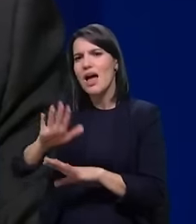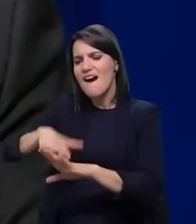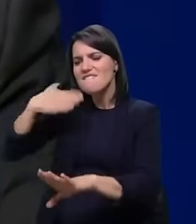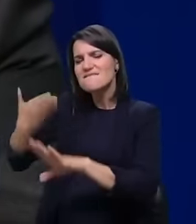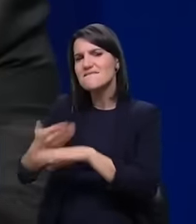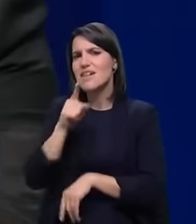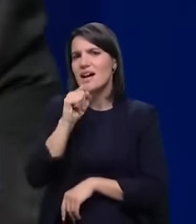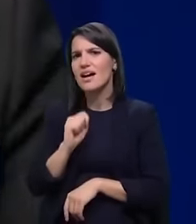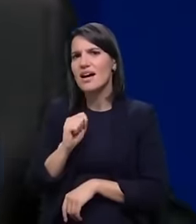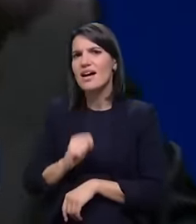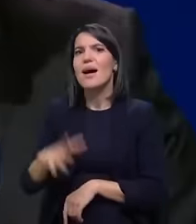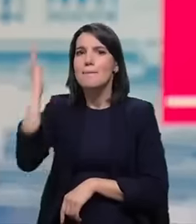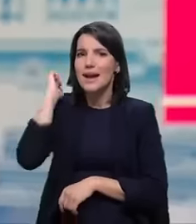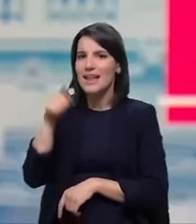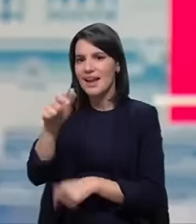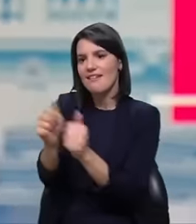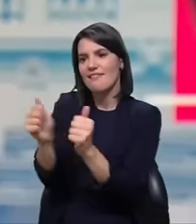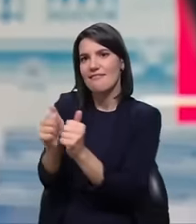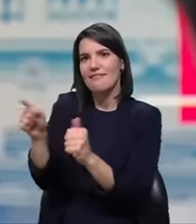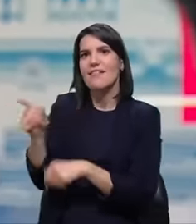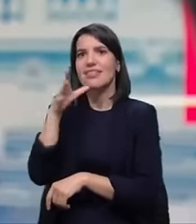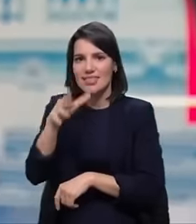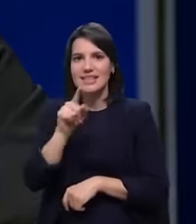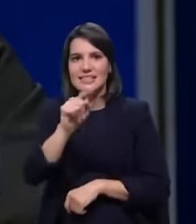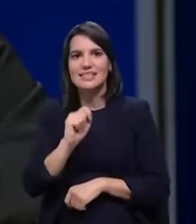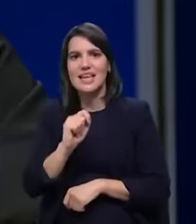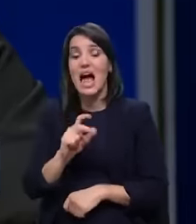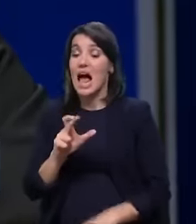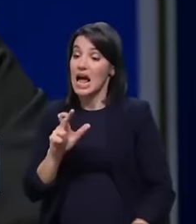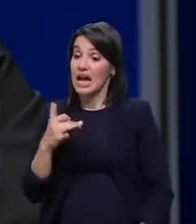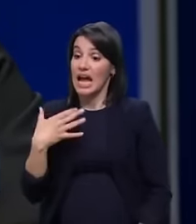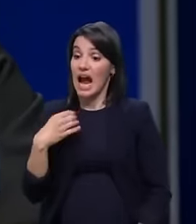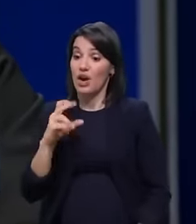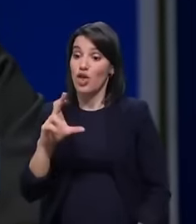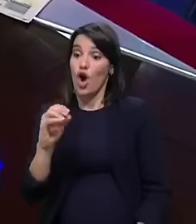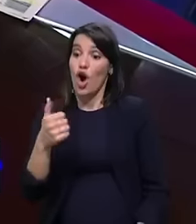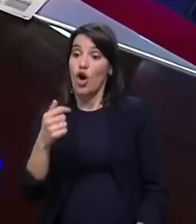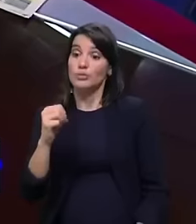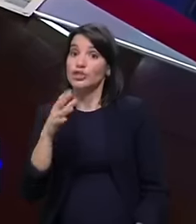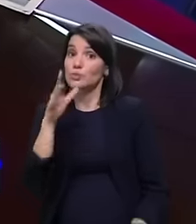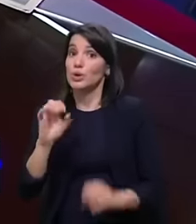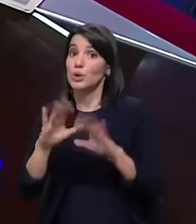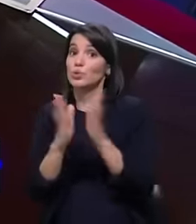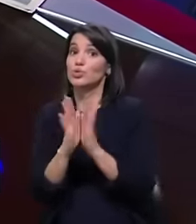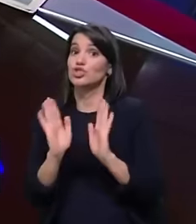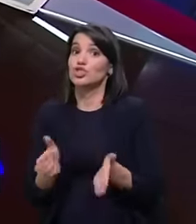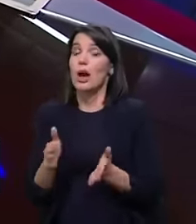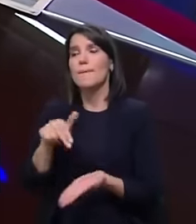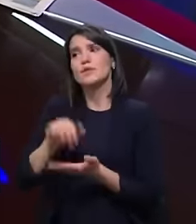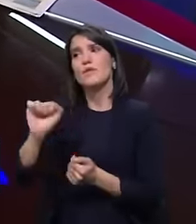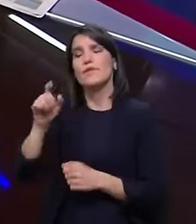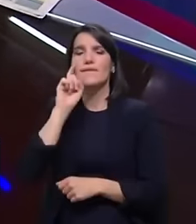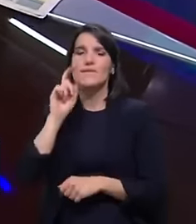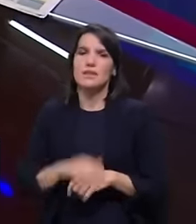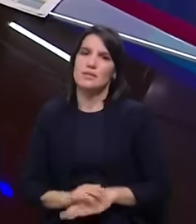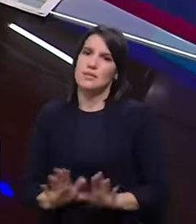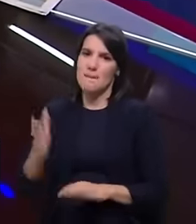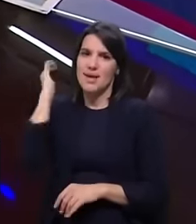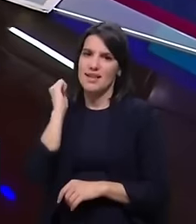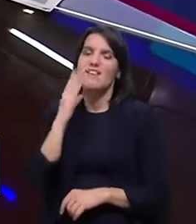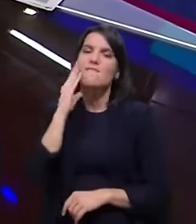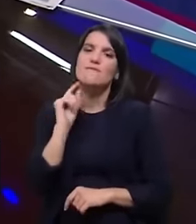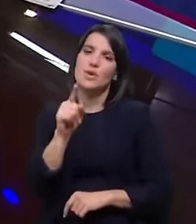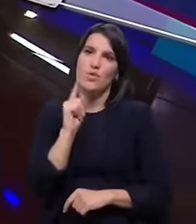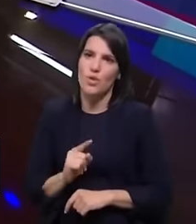Mariana Mortágua que estava ao lado dele e disse assim: Ricardo Robles já explicou tudo o que tinha a explicar. Defende a sua posição. Ó, Mariana Mortágua, um pingo de